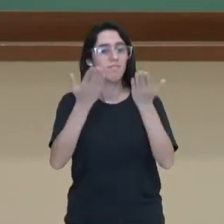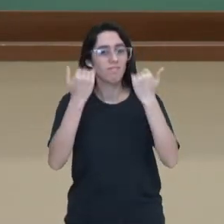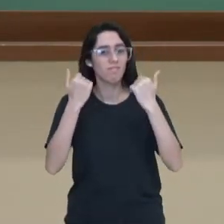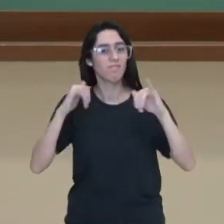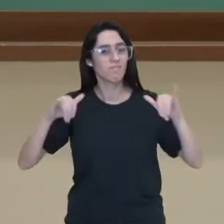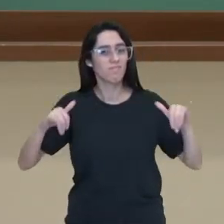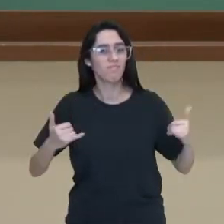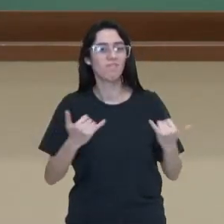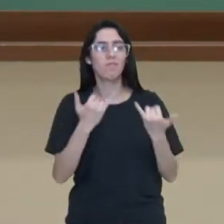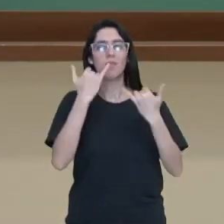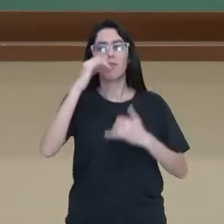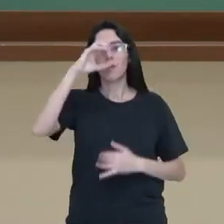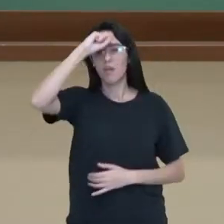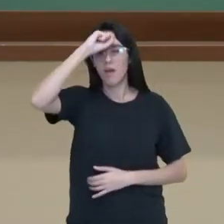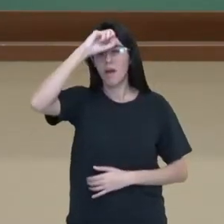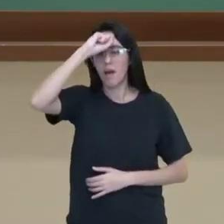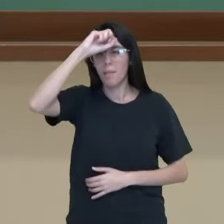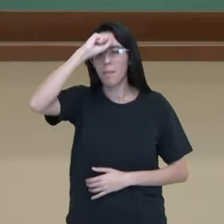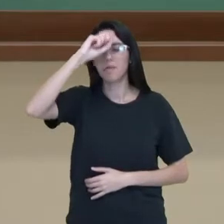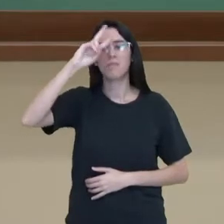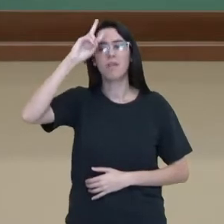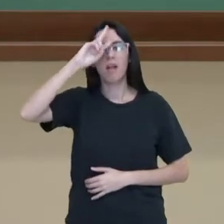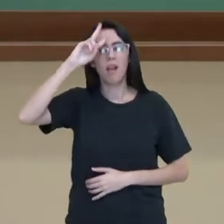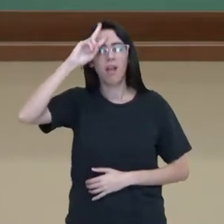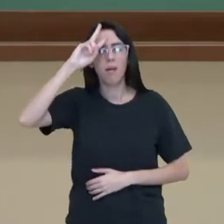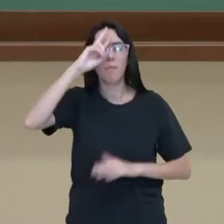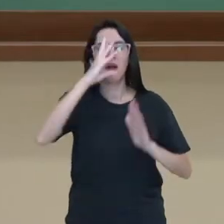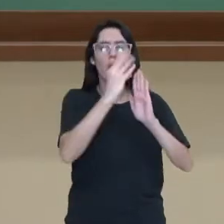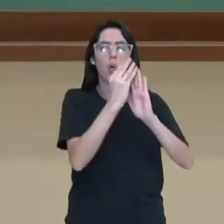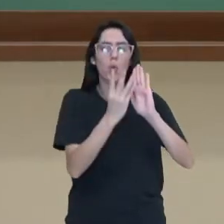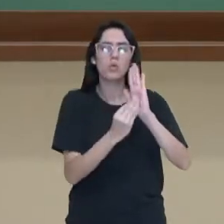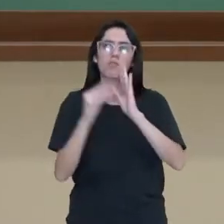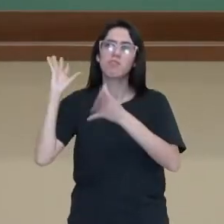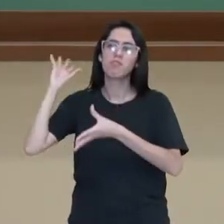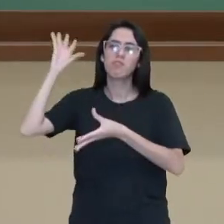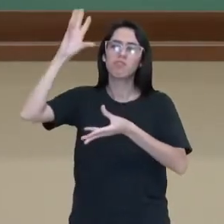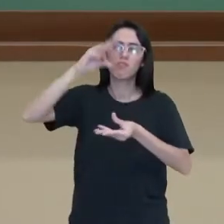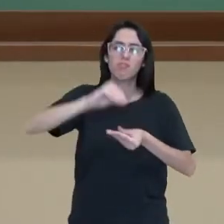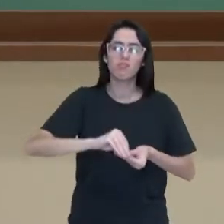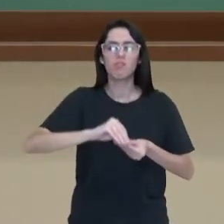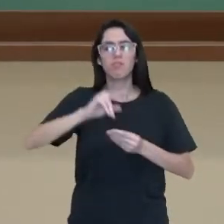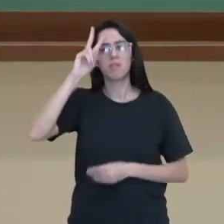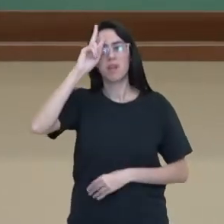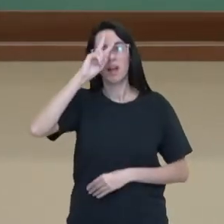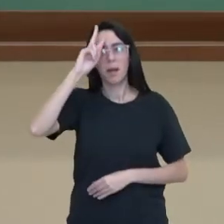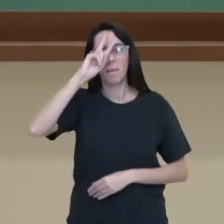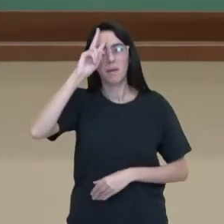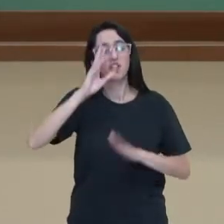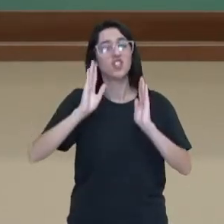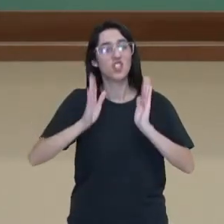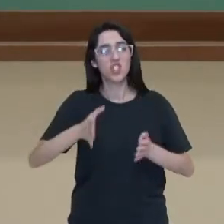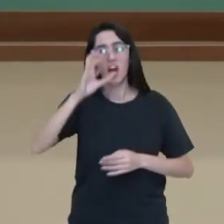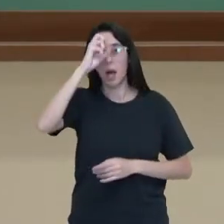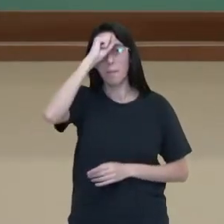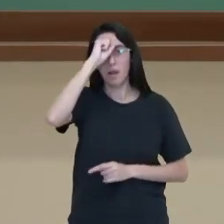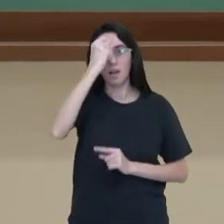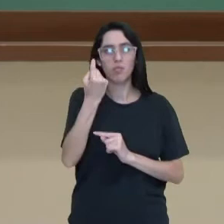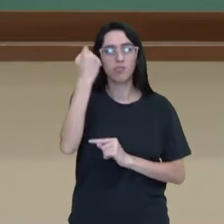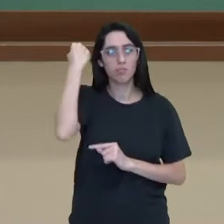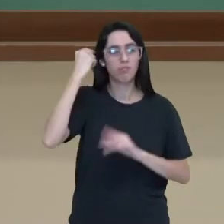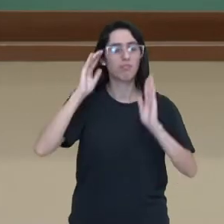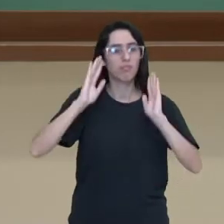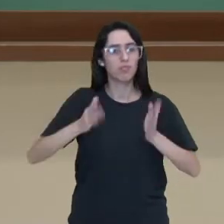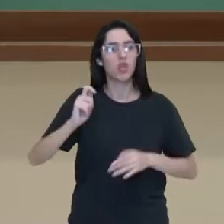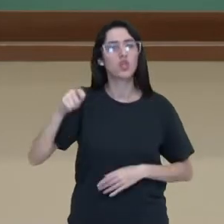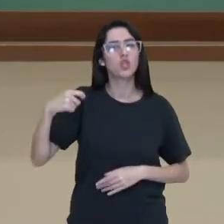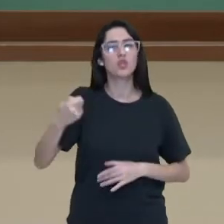para fazermos juntos uma revisão, uma retomada do que nós já aprendemos sobre